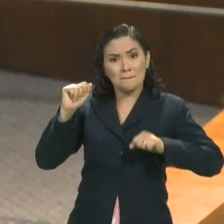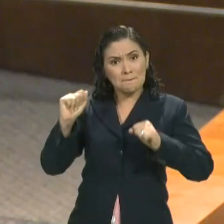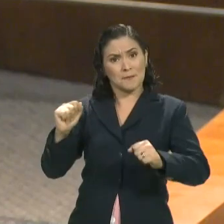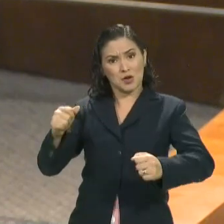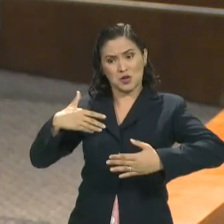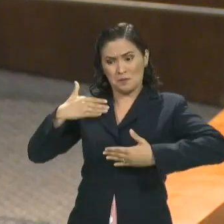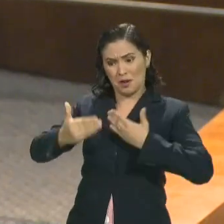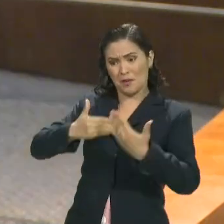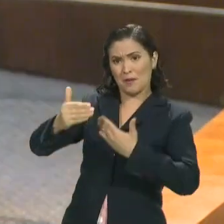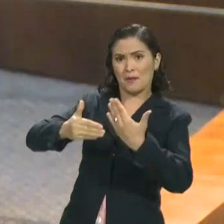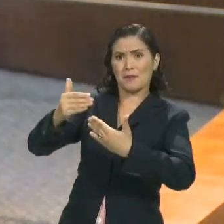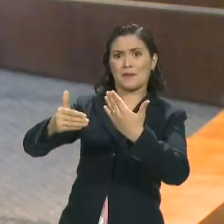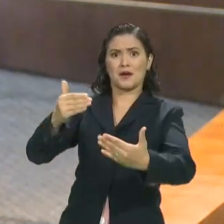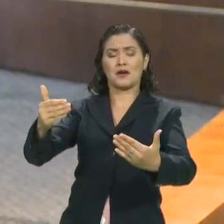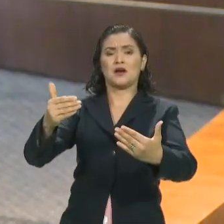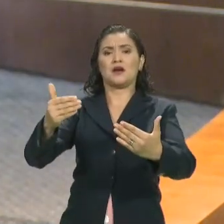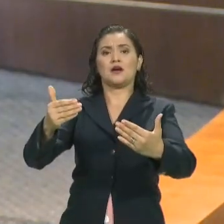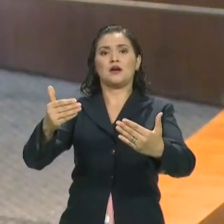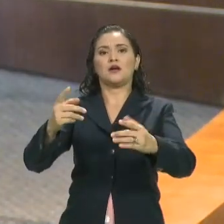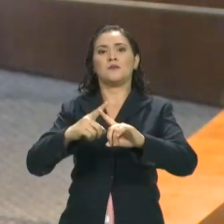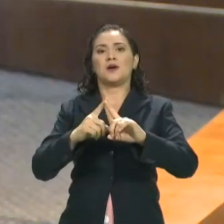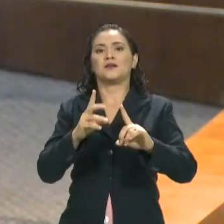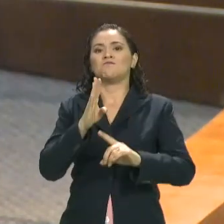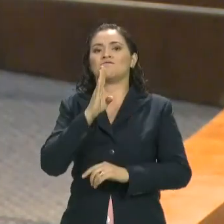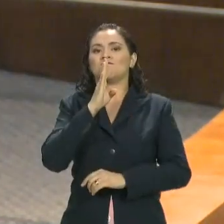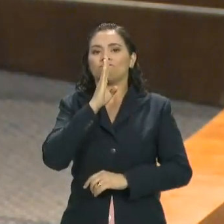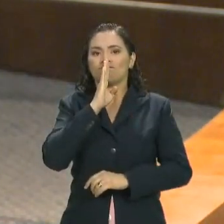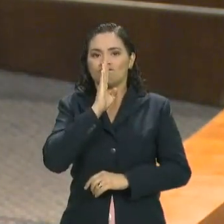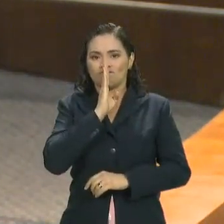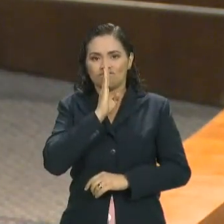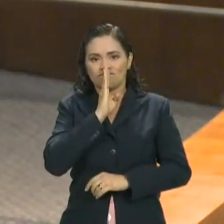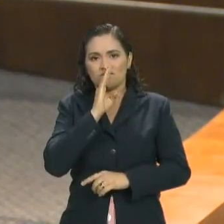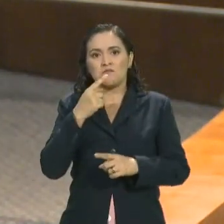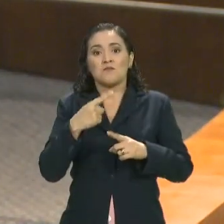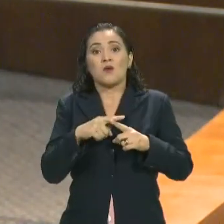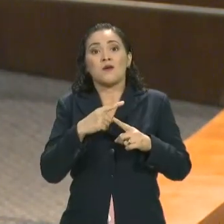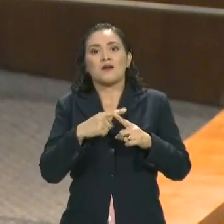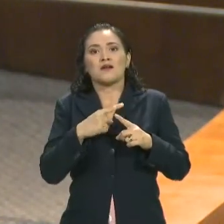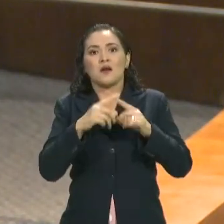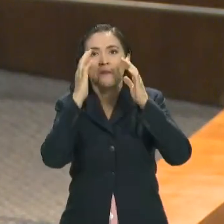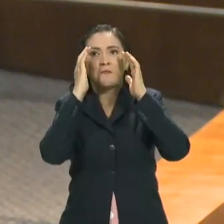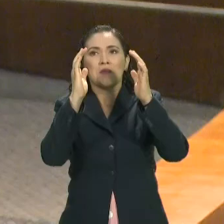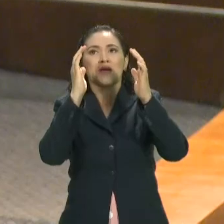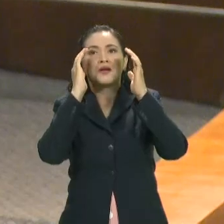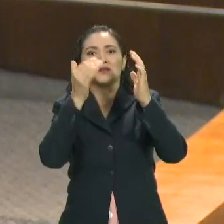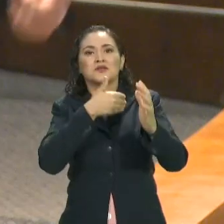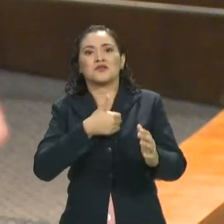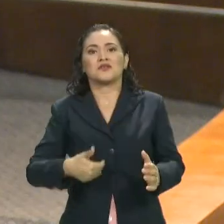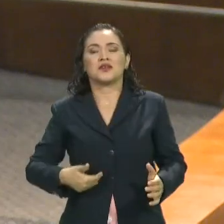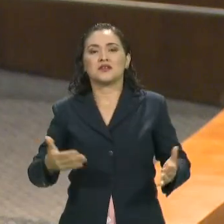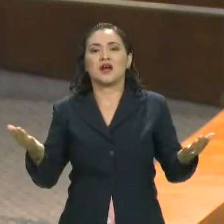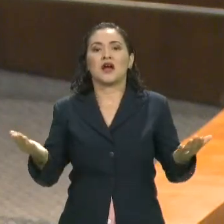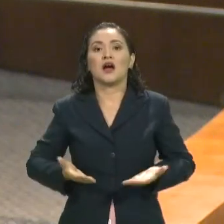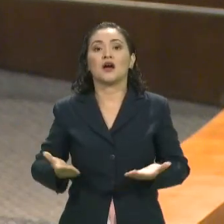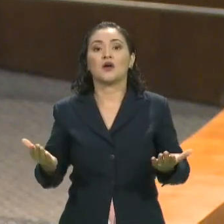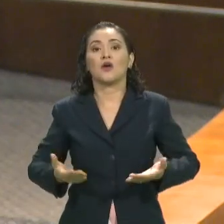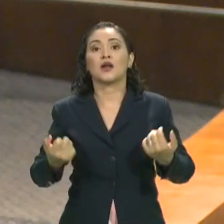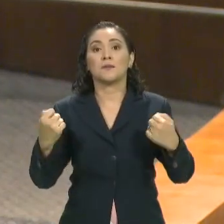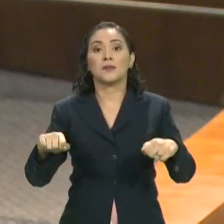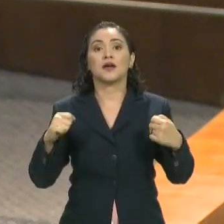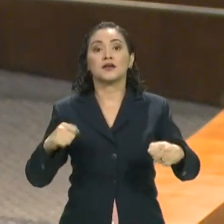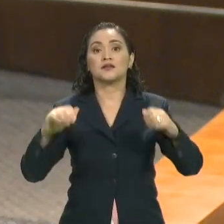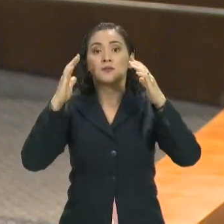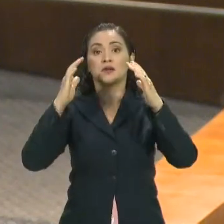se insurgir contra esse regimento e se silenciavam. E agora, quando tem que servir ao rei, seja ele quem for,